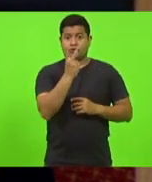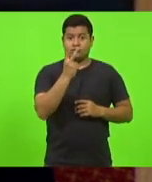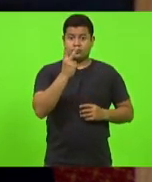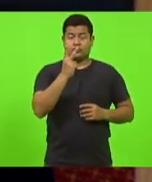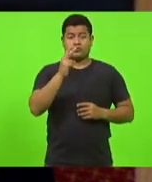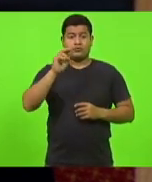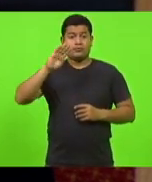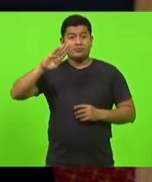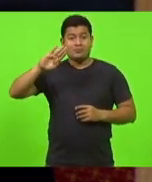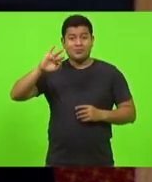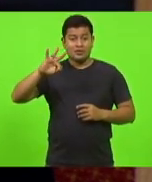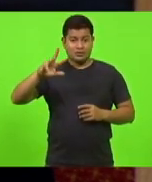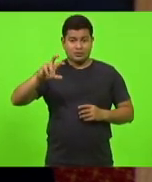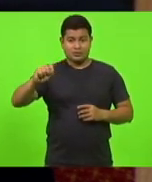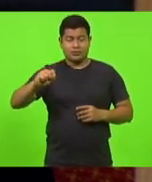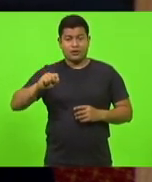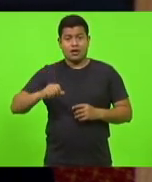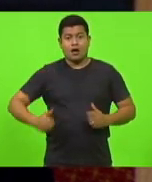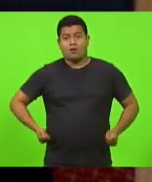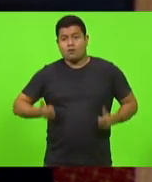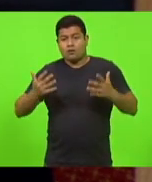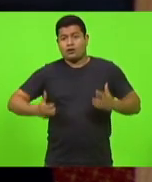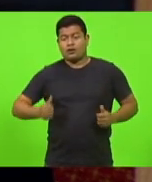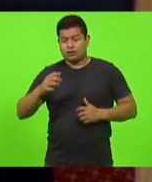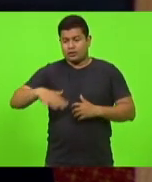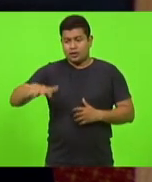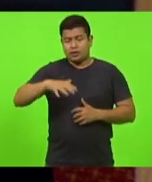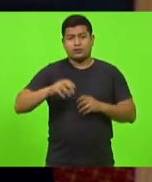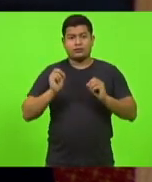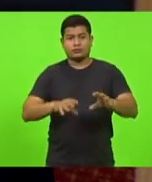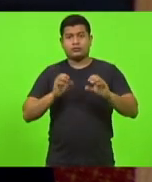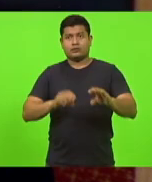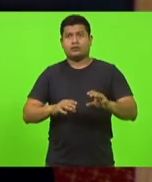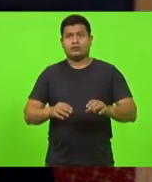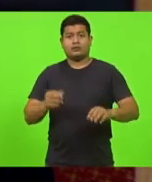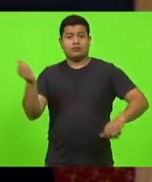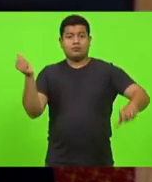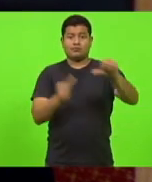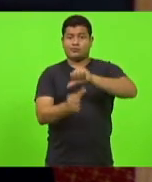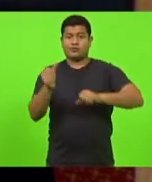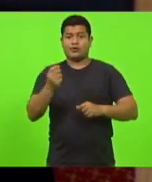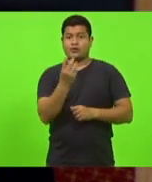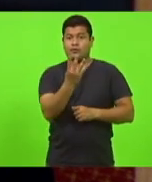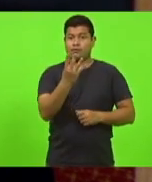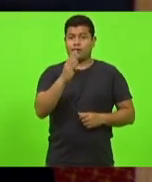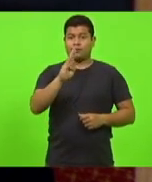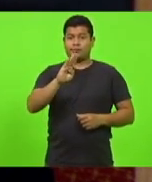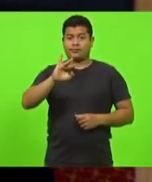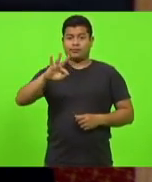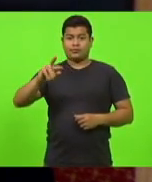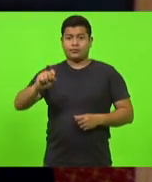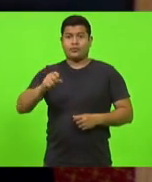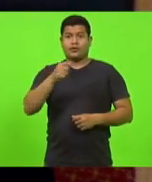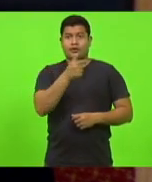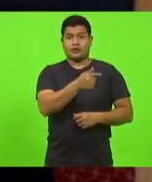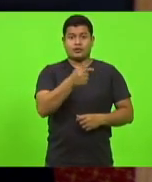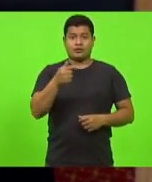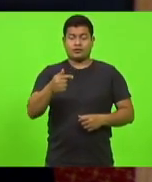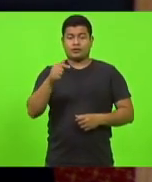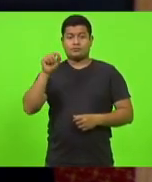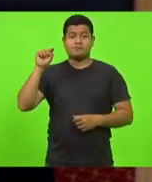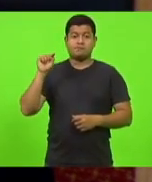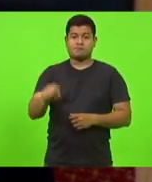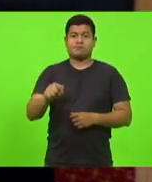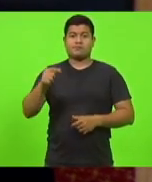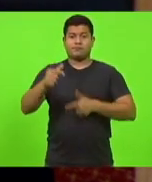gasto público com a folha da educação hoje. Nós vamos passar para 4 bi. 77 mil trabalhadores